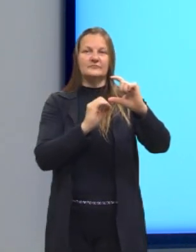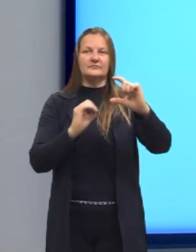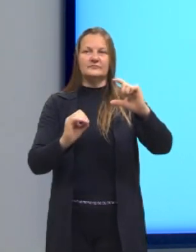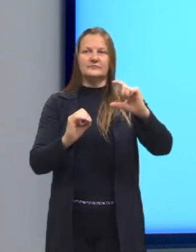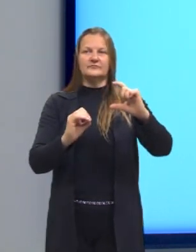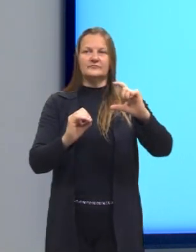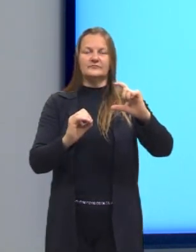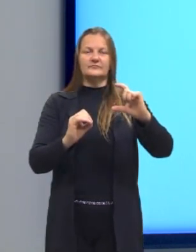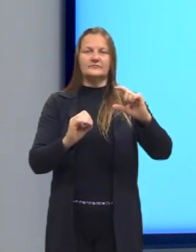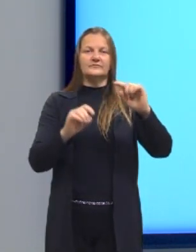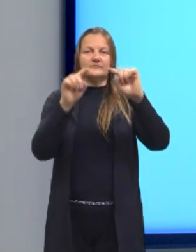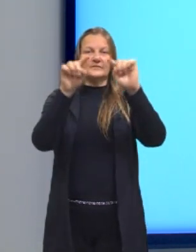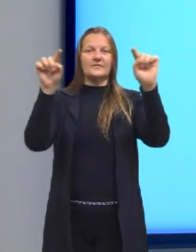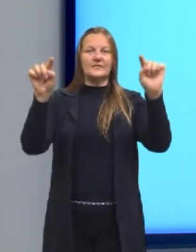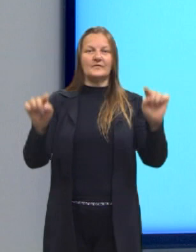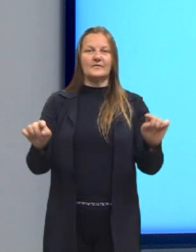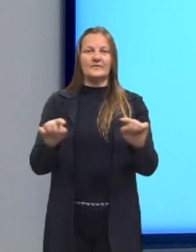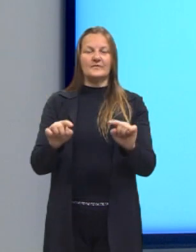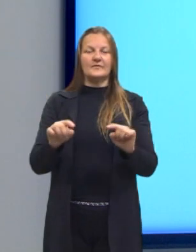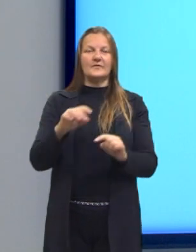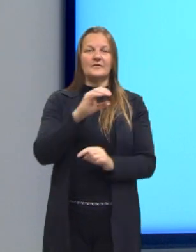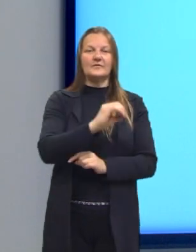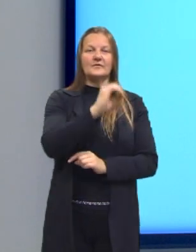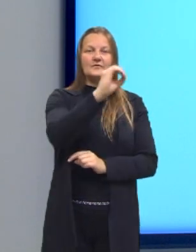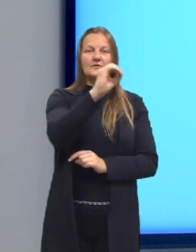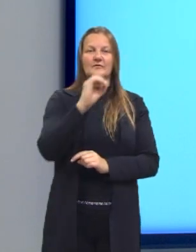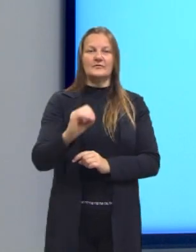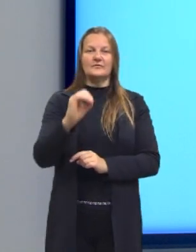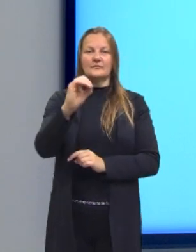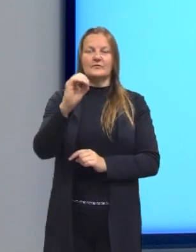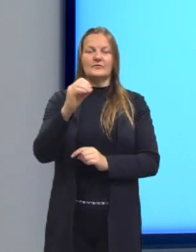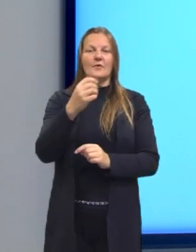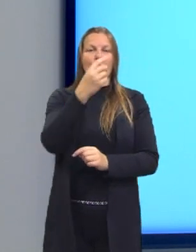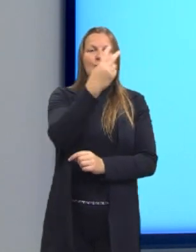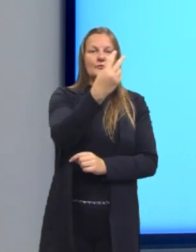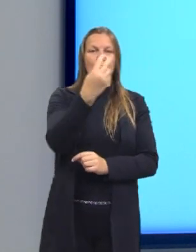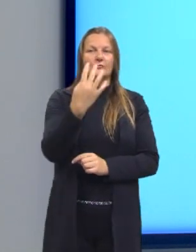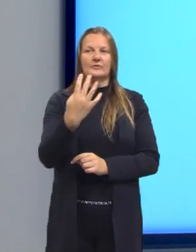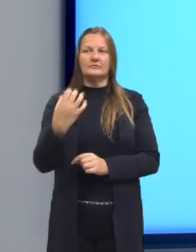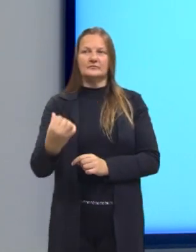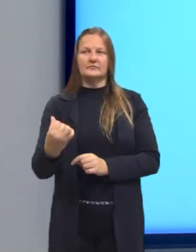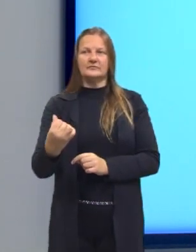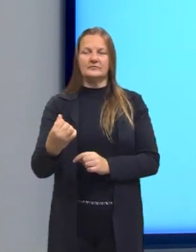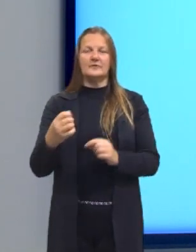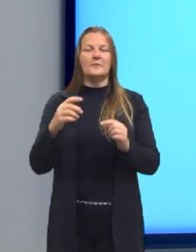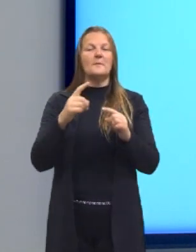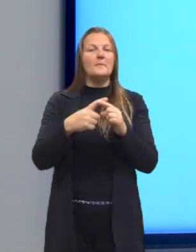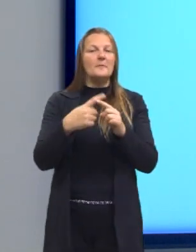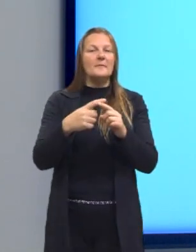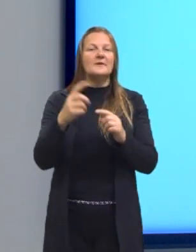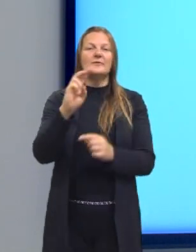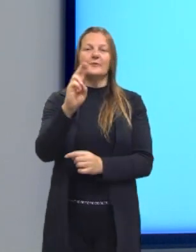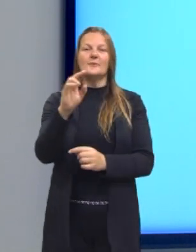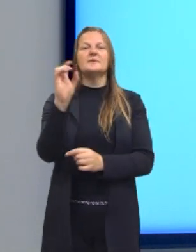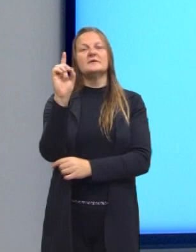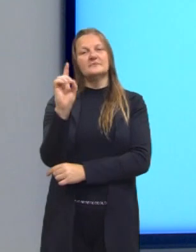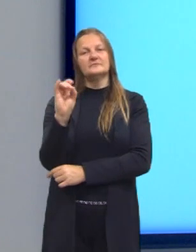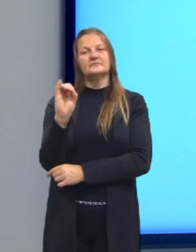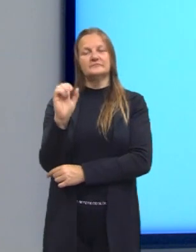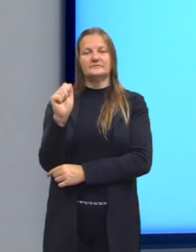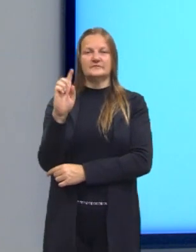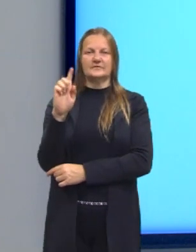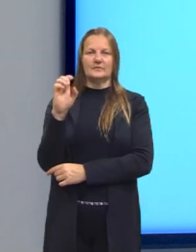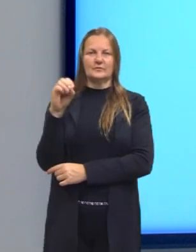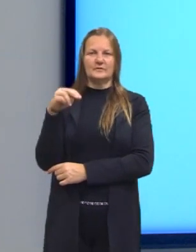diagonal principal eles são nulos são iguais a zero Então essa matriz quadrada ela recebe o nome especial de